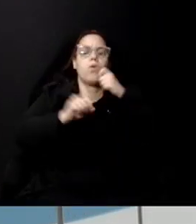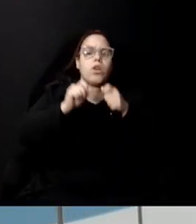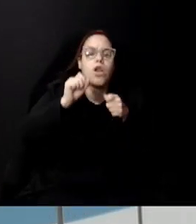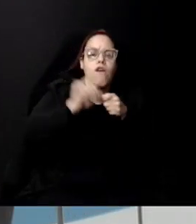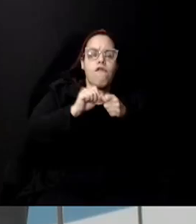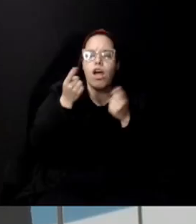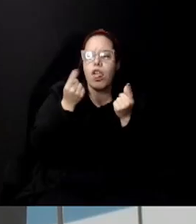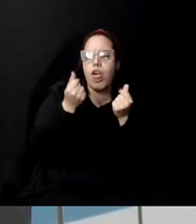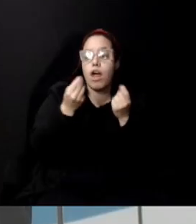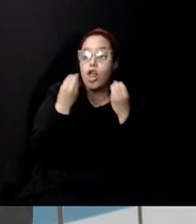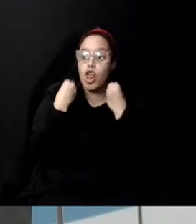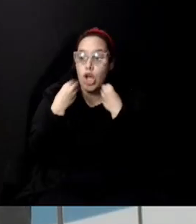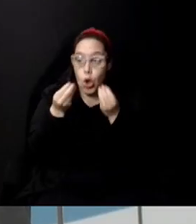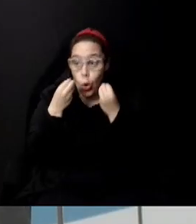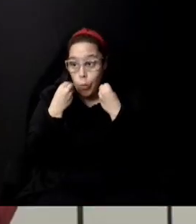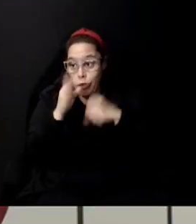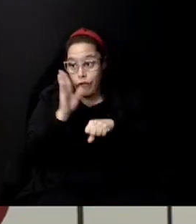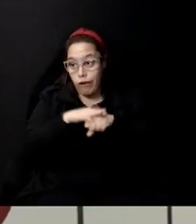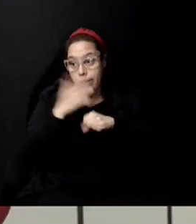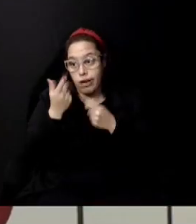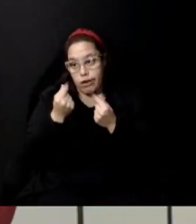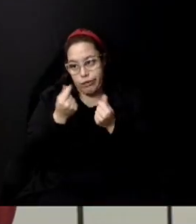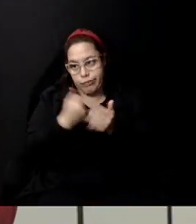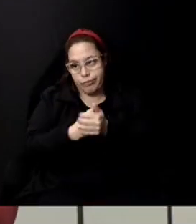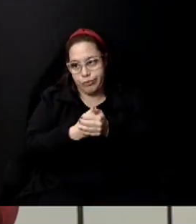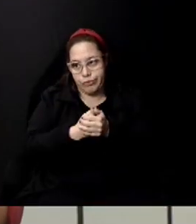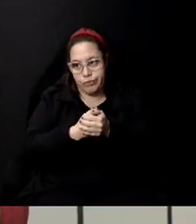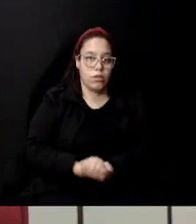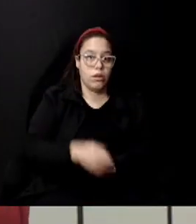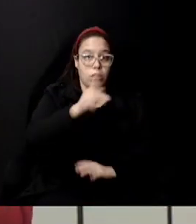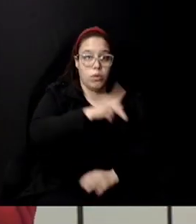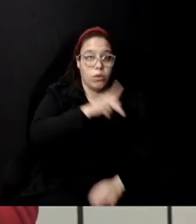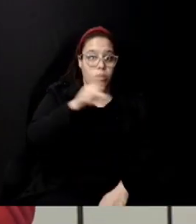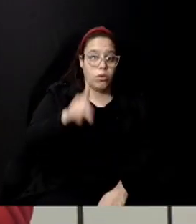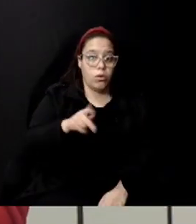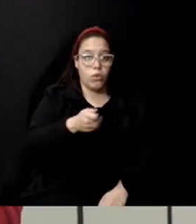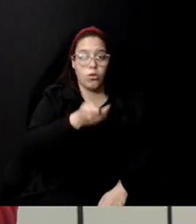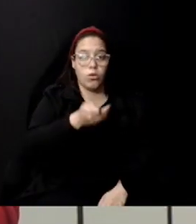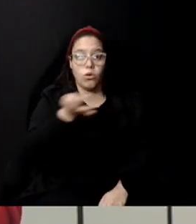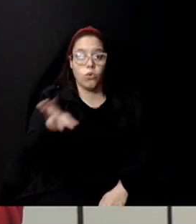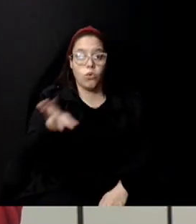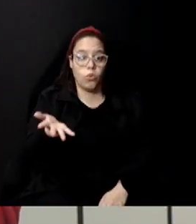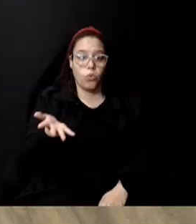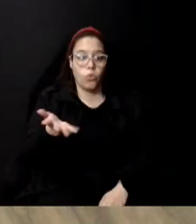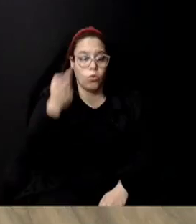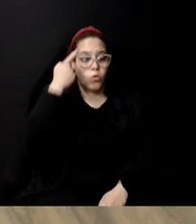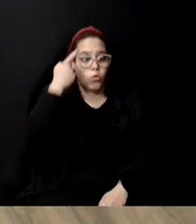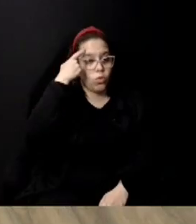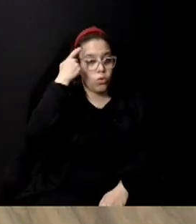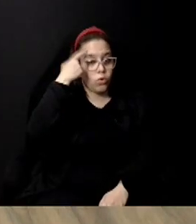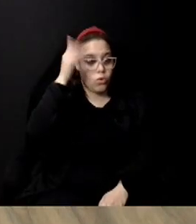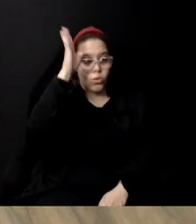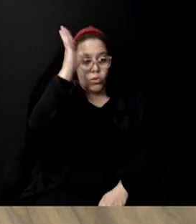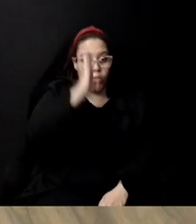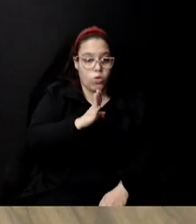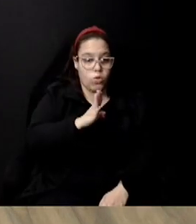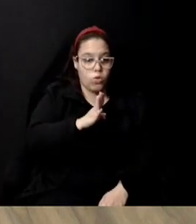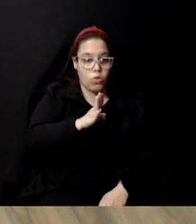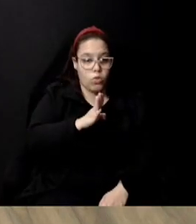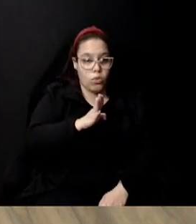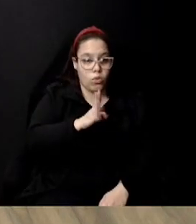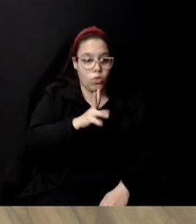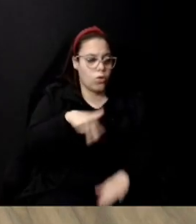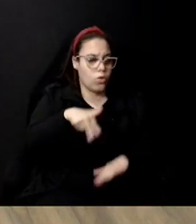fazer com esse dinheiro, né? Professor, e quando a gente pensa no Brasil, né, qual é o posicionamento